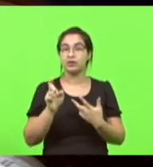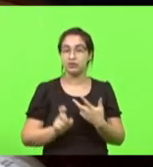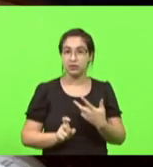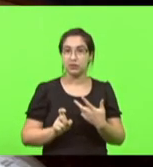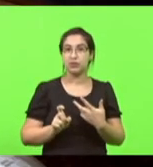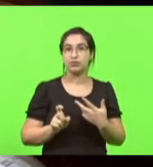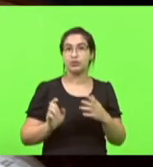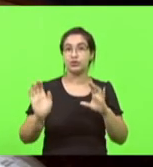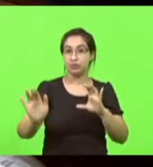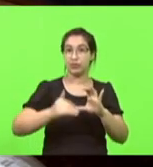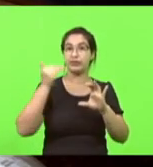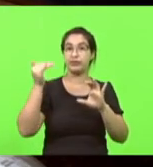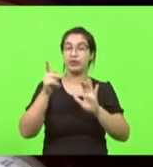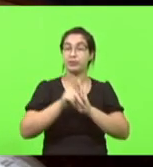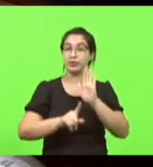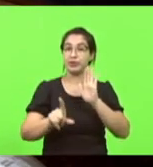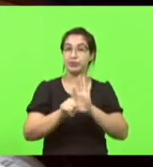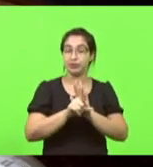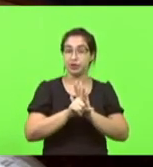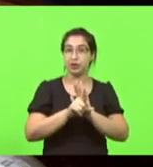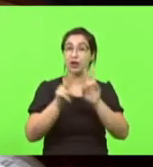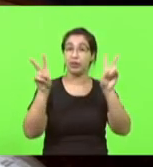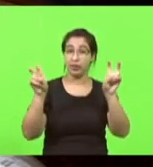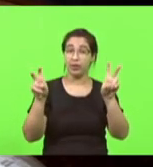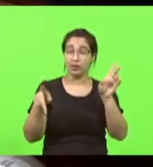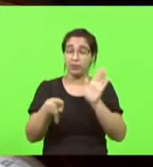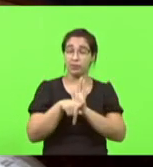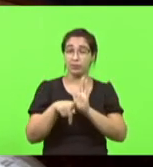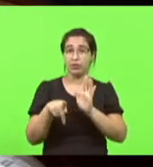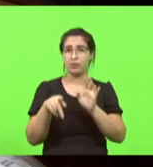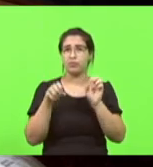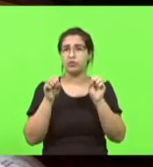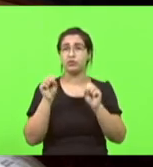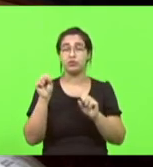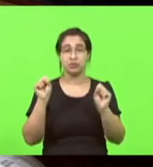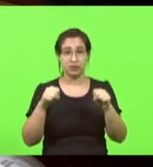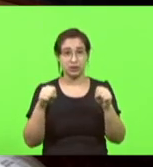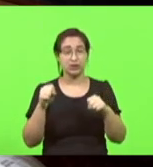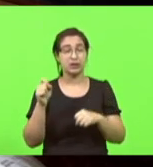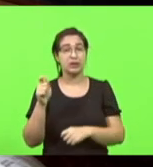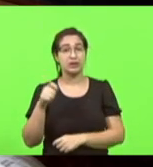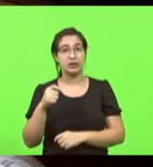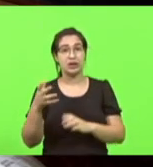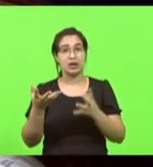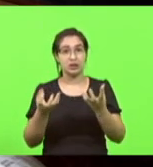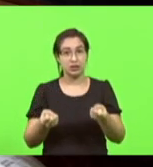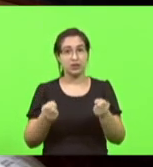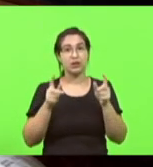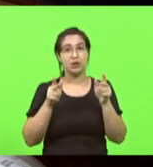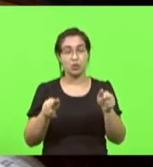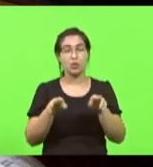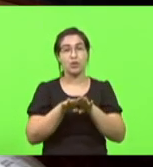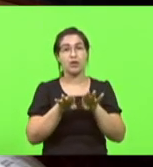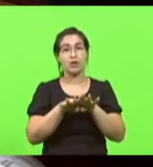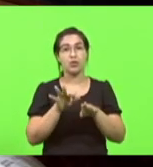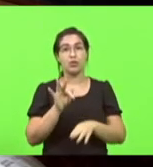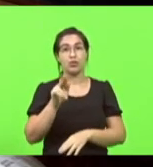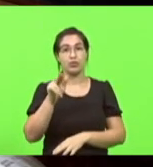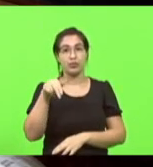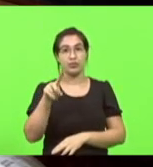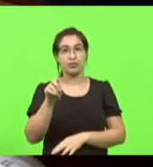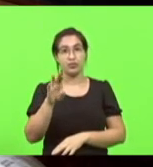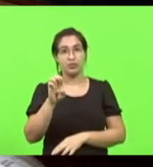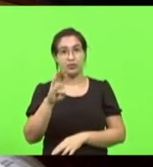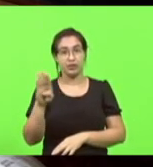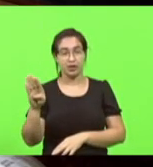um projeto de lei com esse teor, que tenho certeza que será acolhido, como foram o do Fundeb e do Conselho Estadual de Saúde.